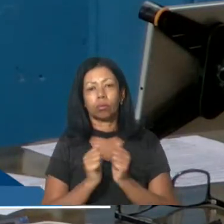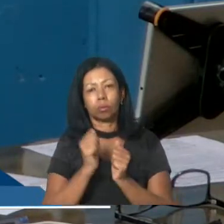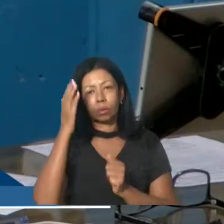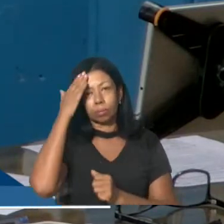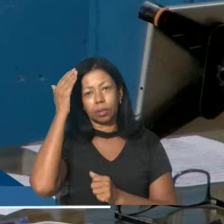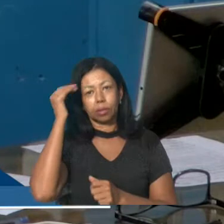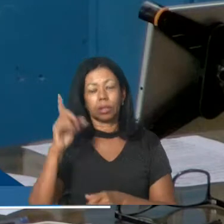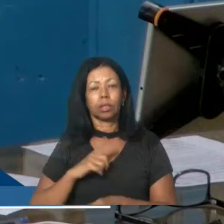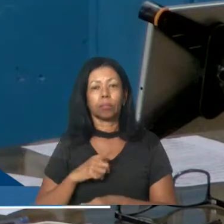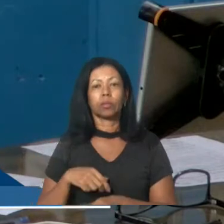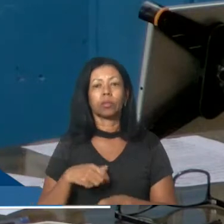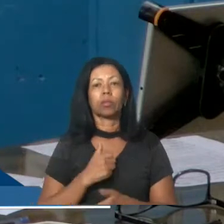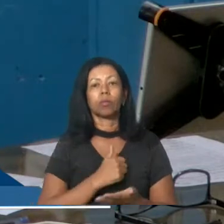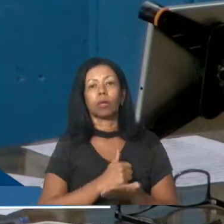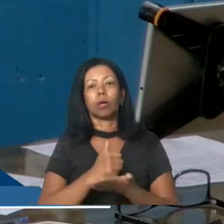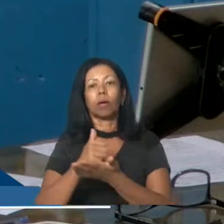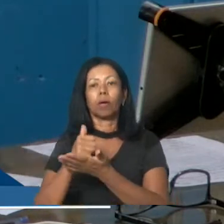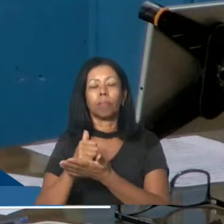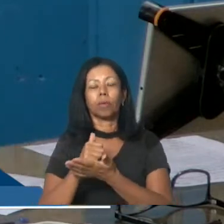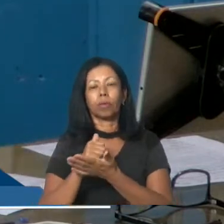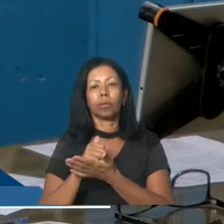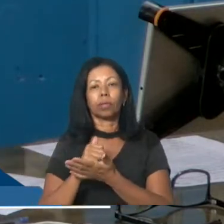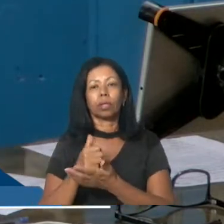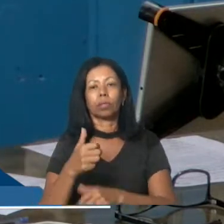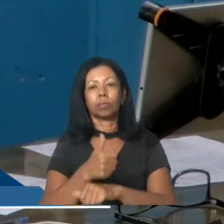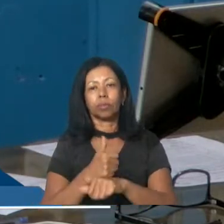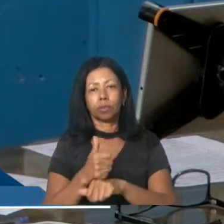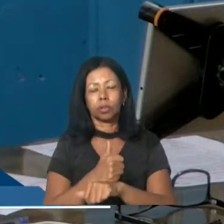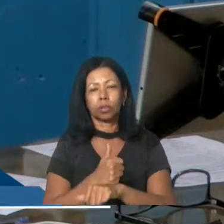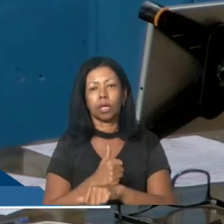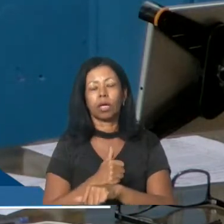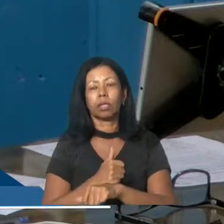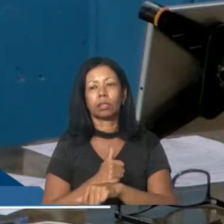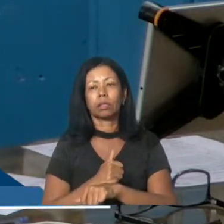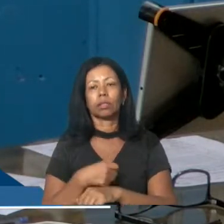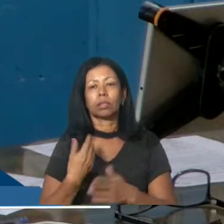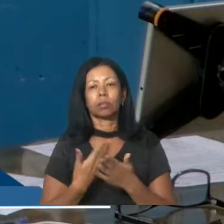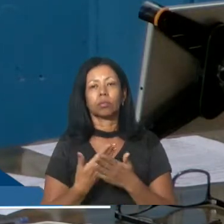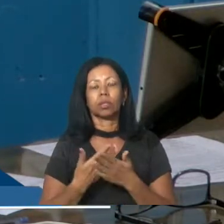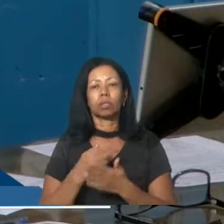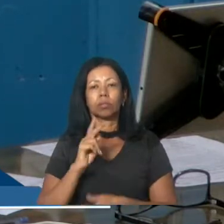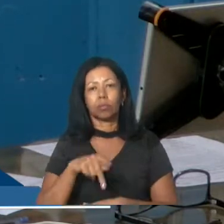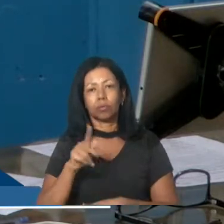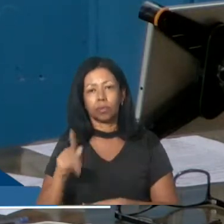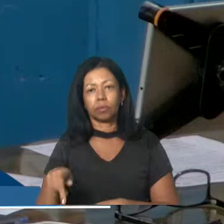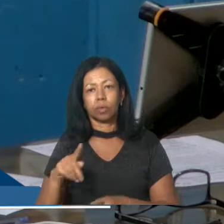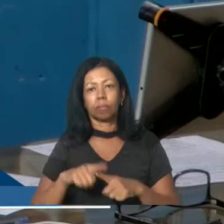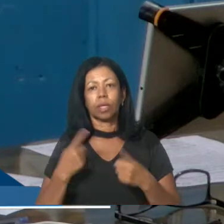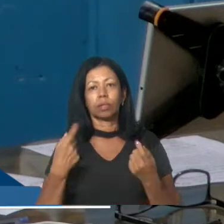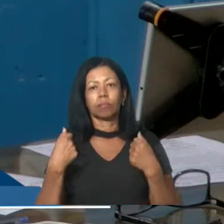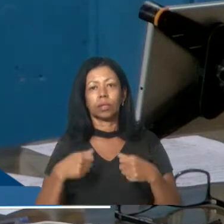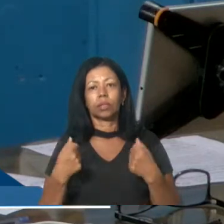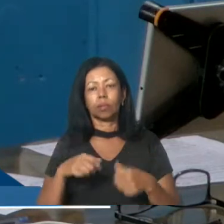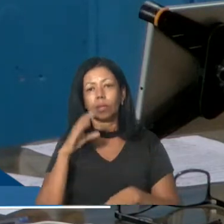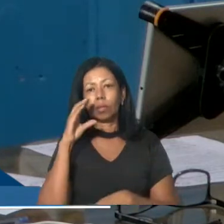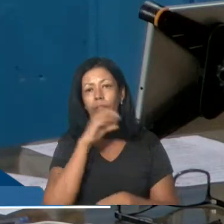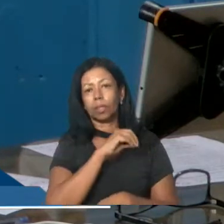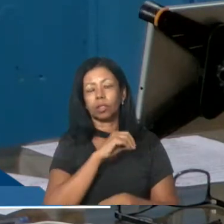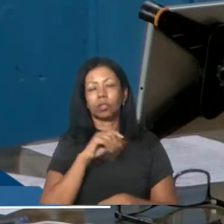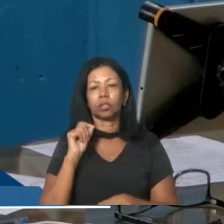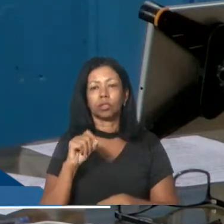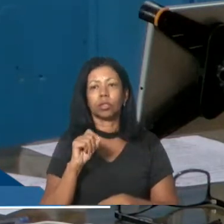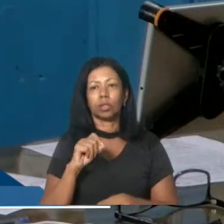de 126 profissionais, entre estagiários, pagens e professores. Entretanto, necessitamos com urgência de, no